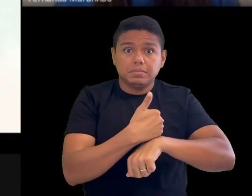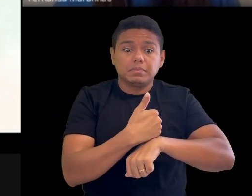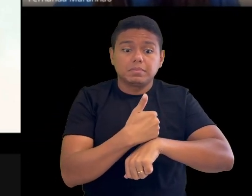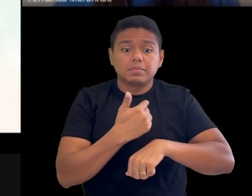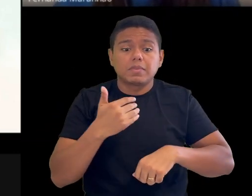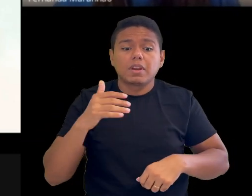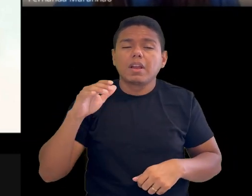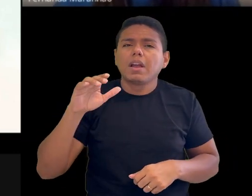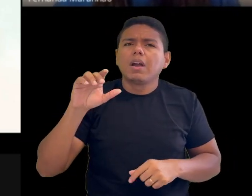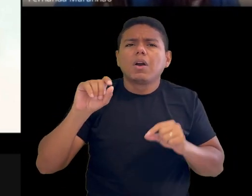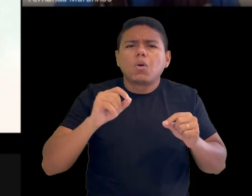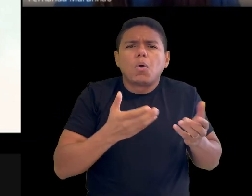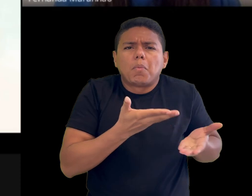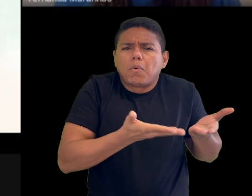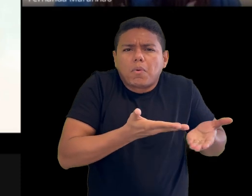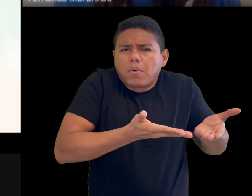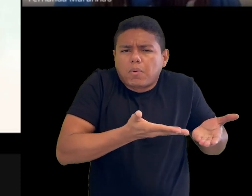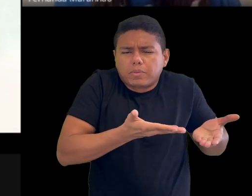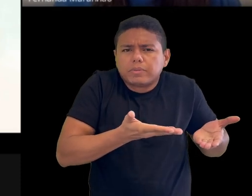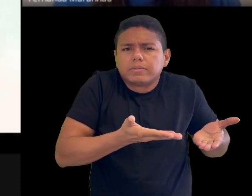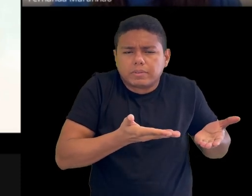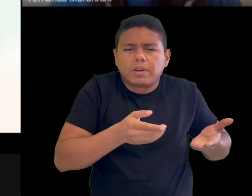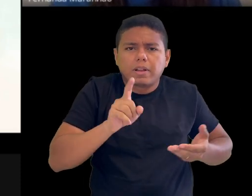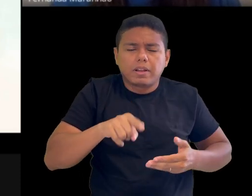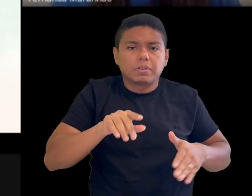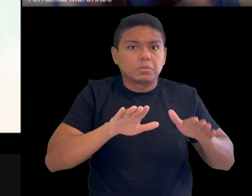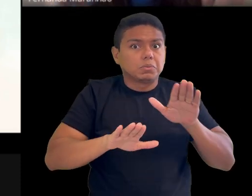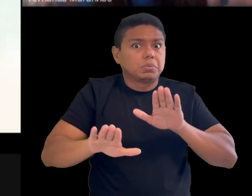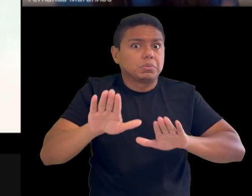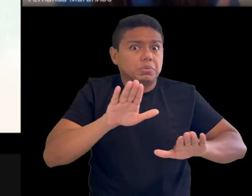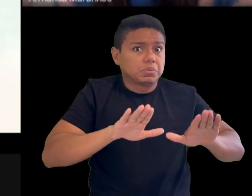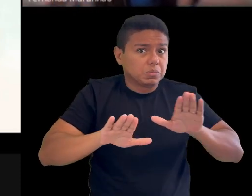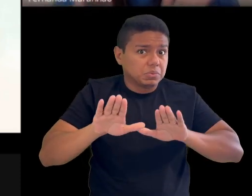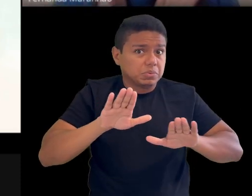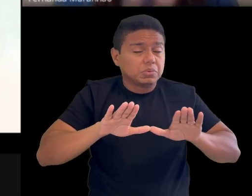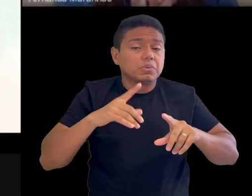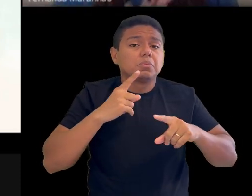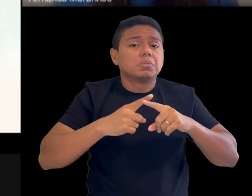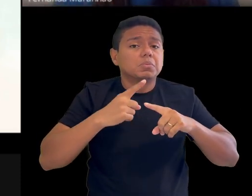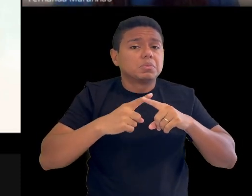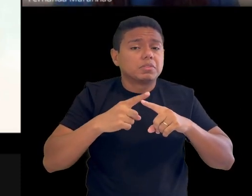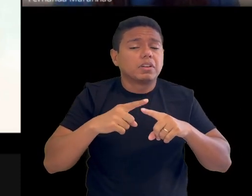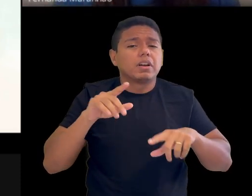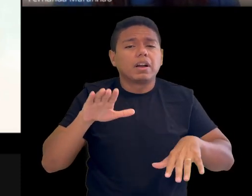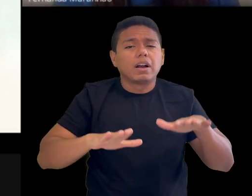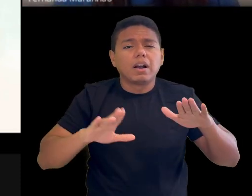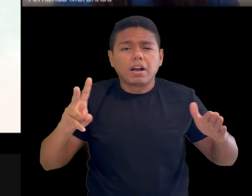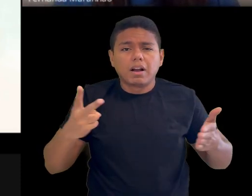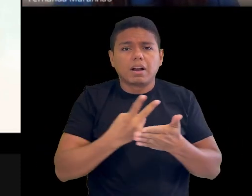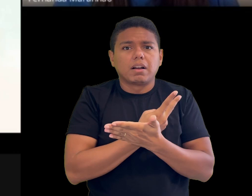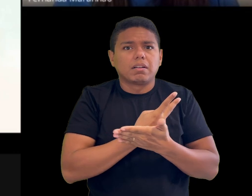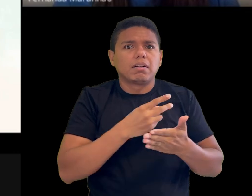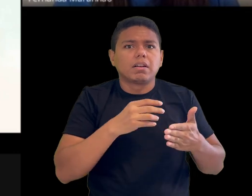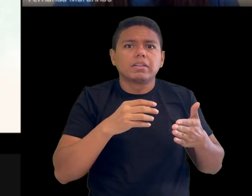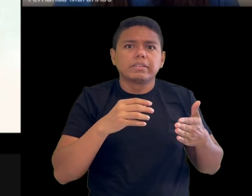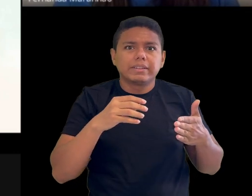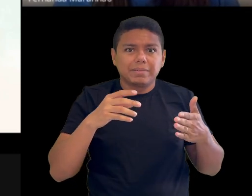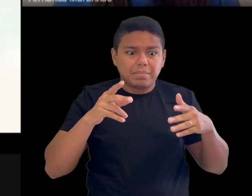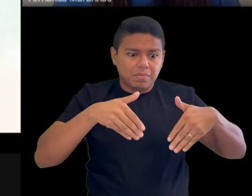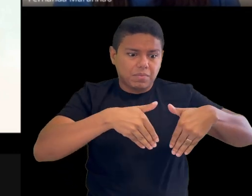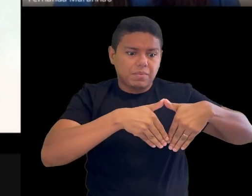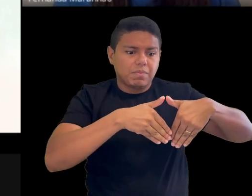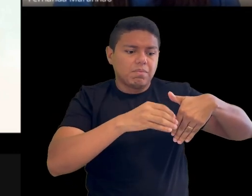cuidado, porque ela tende a não se soltar do útero no momento da